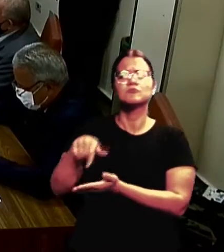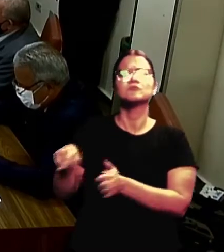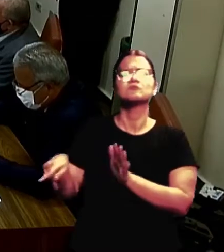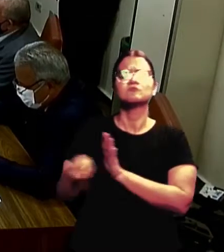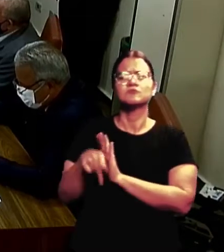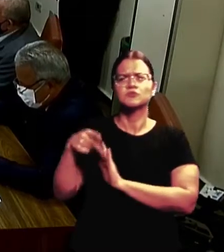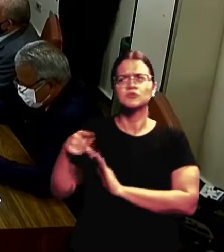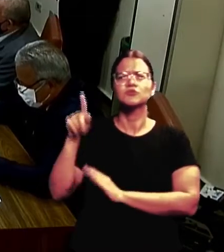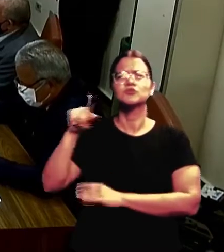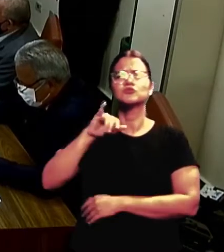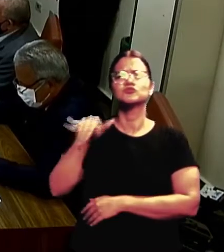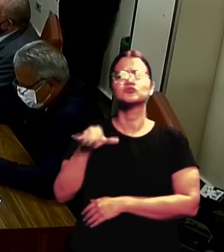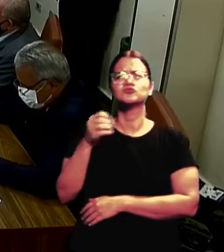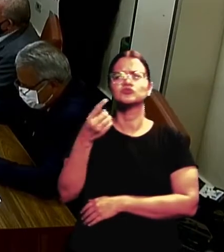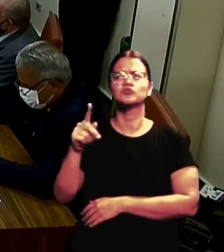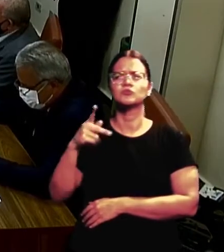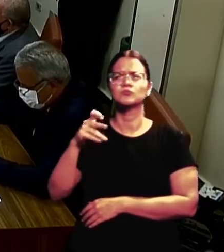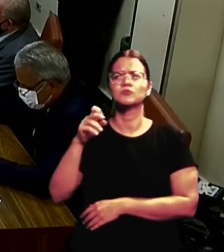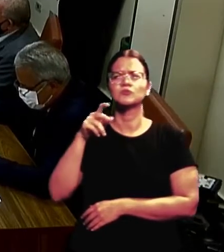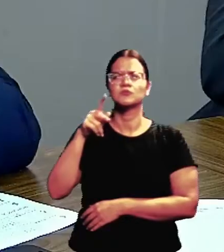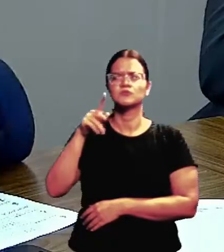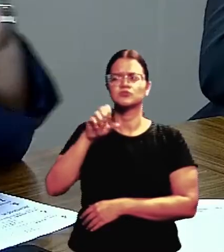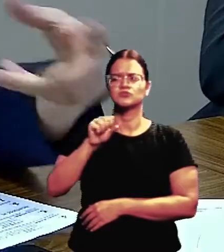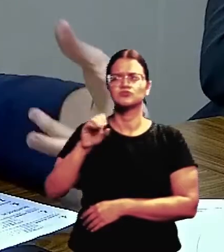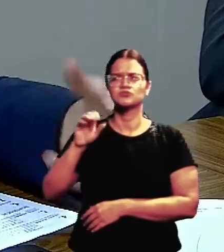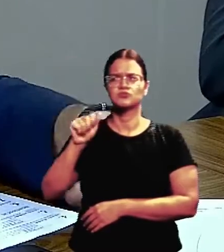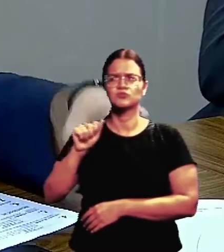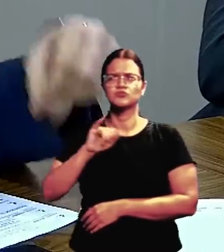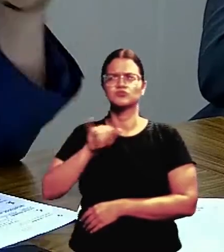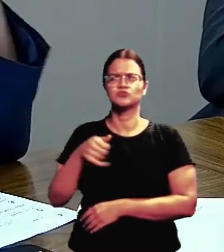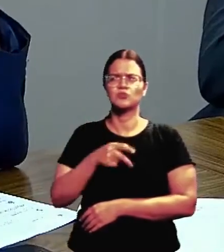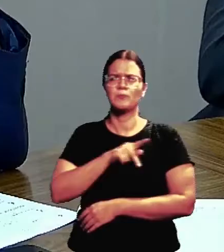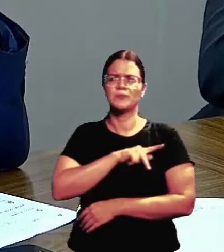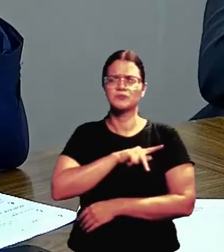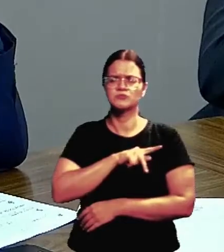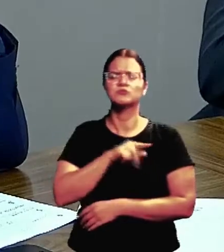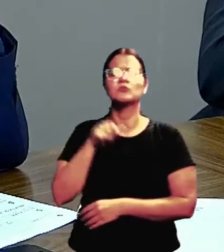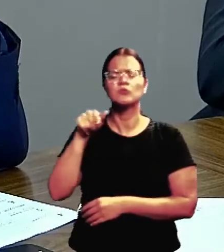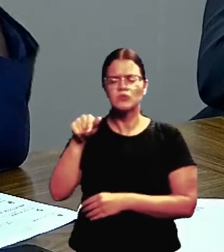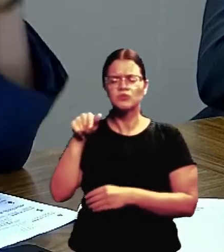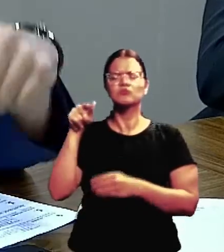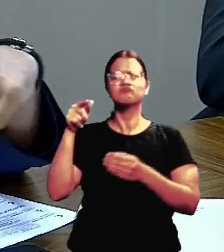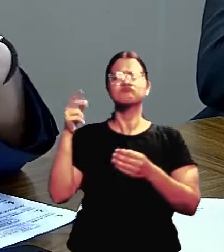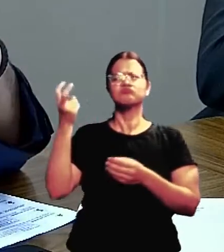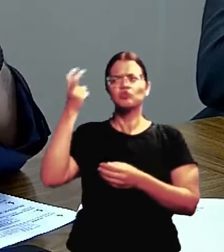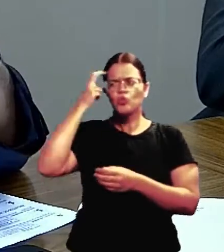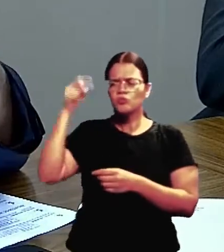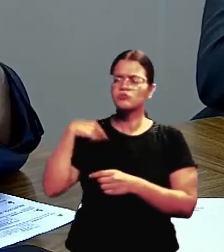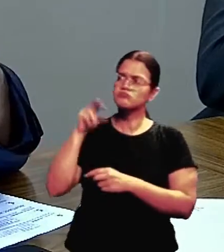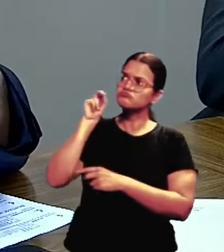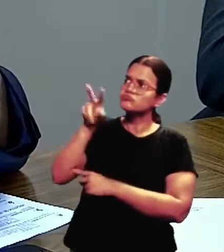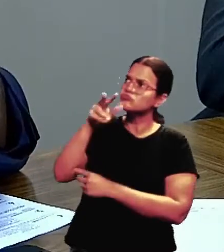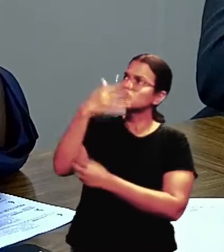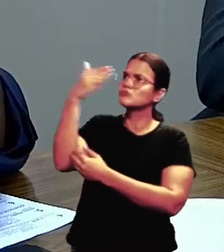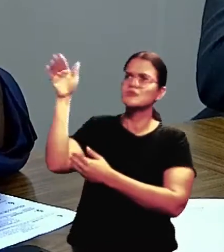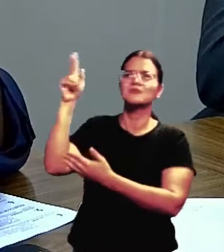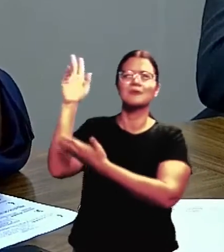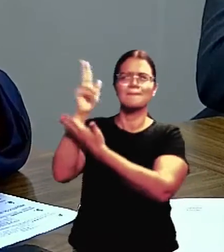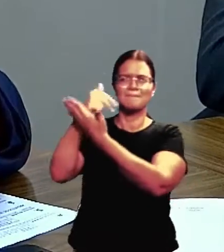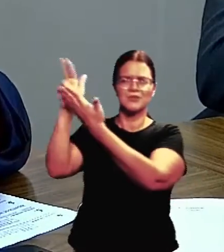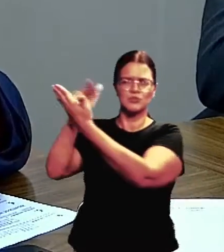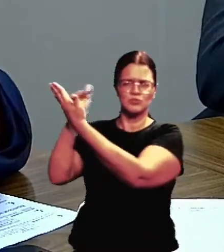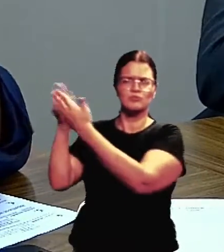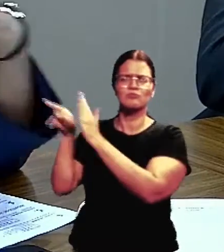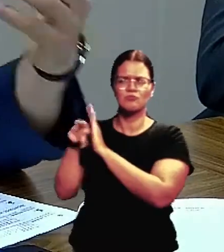Bento, em João Pessoa, na parte cultural do mosteiro, e me deparei com a obra do